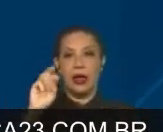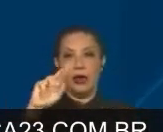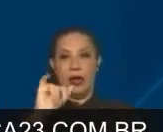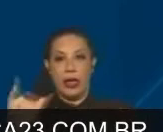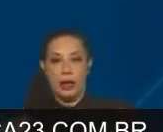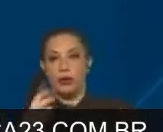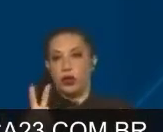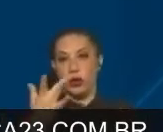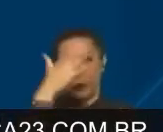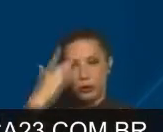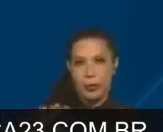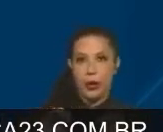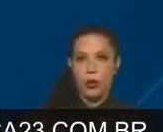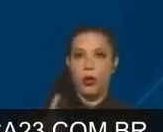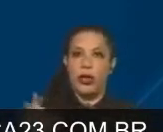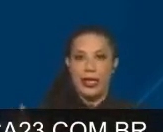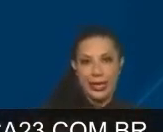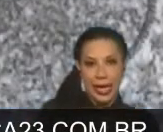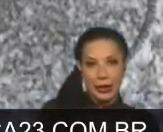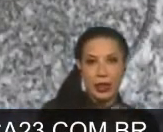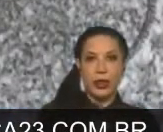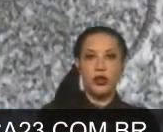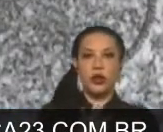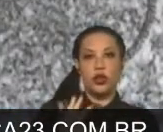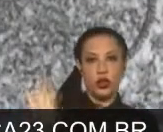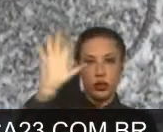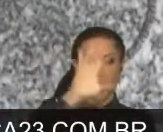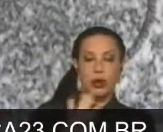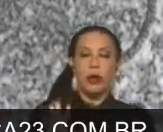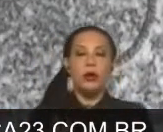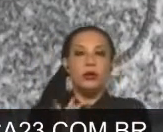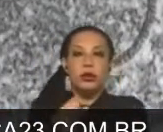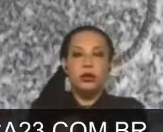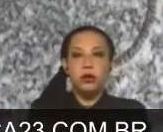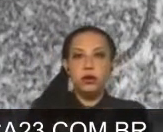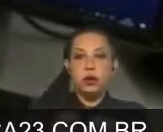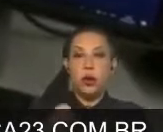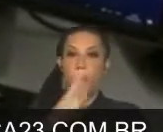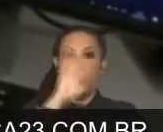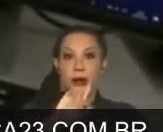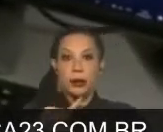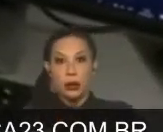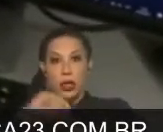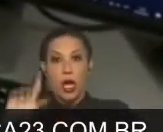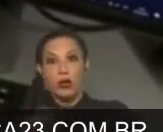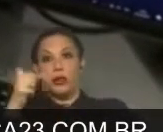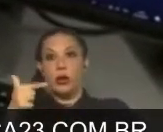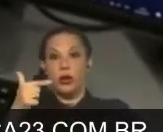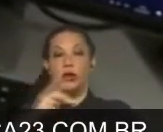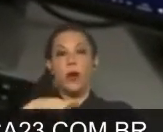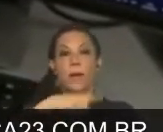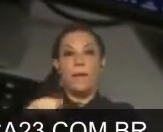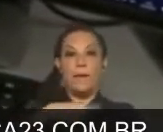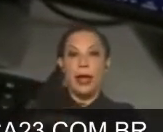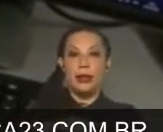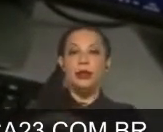dois pacientes confirmados, um em cada estado. Com o quantitativo de confirmações, o Brasil é o segundo país de todo o continente americano